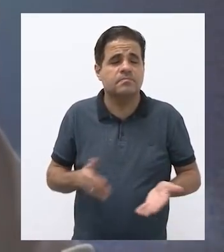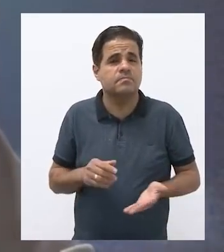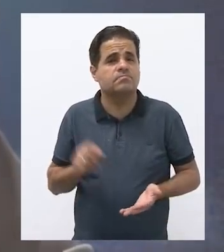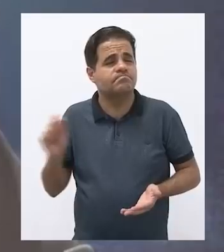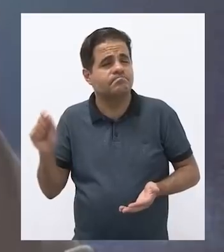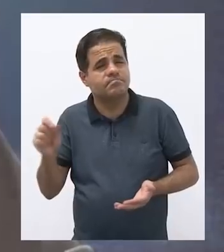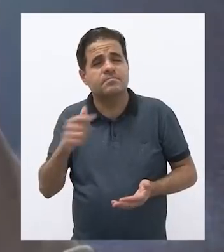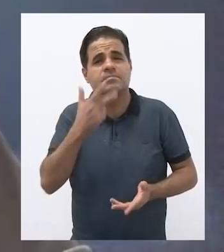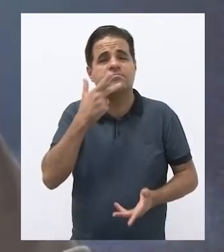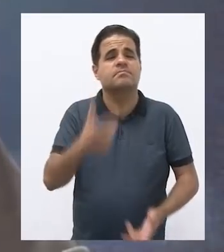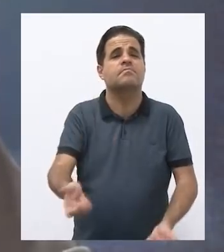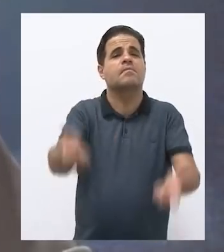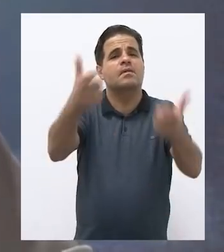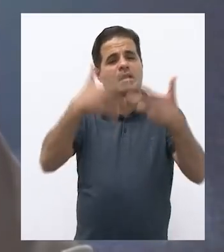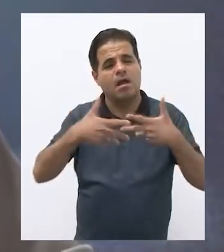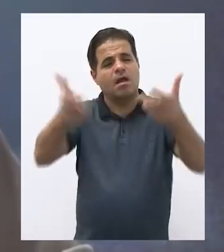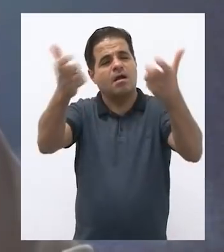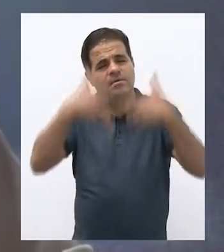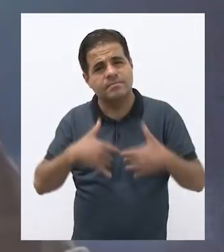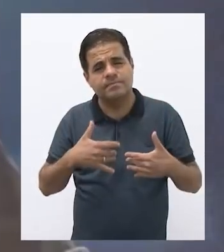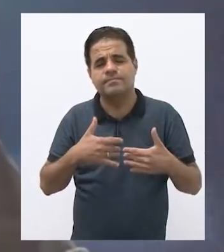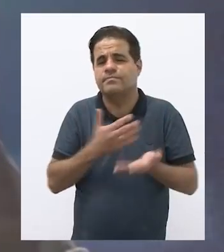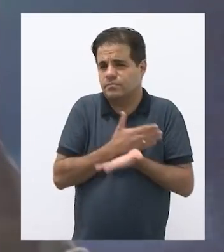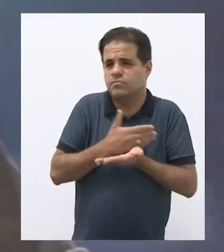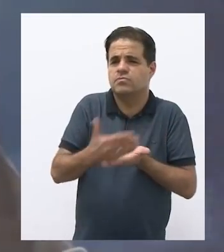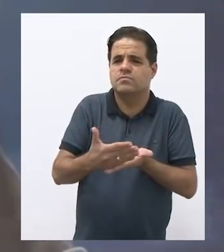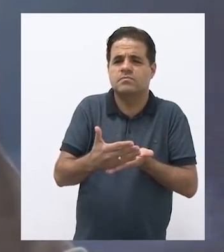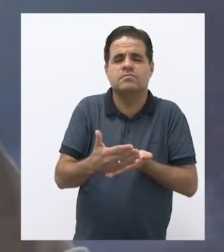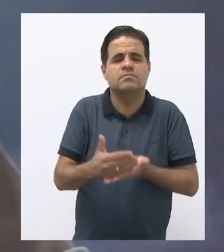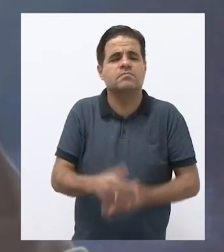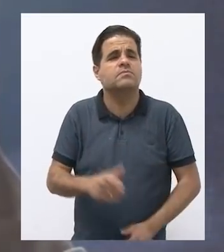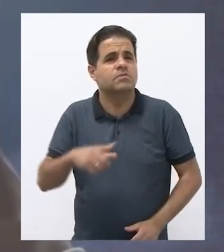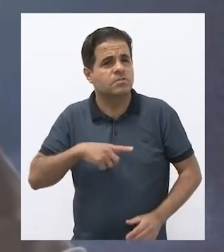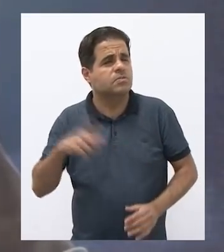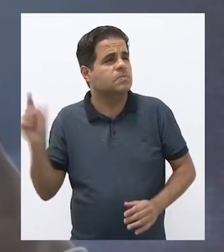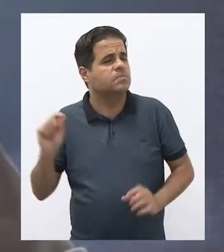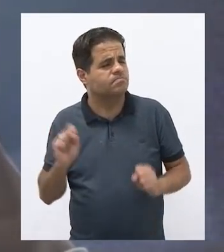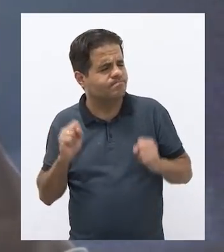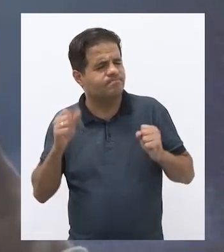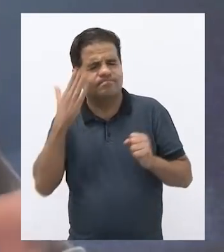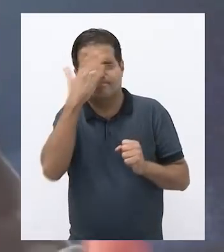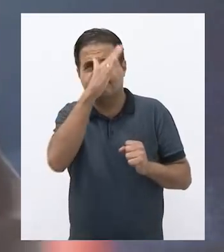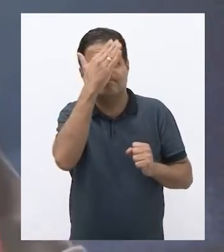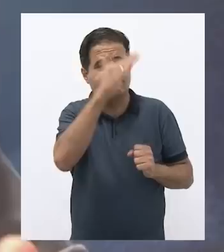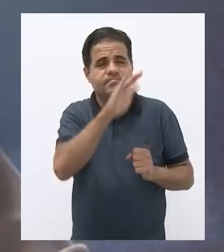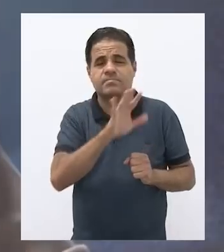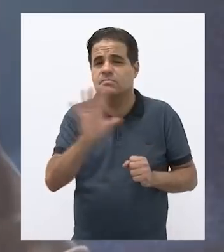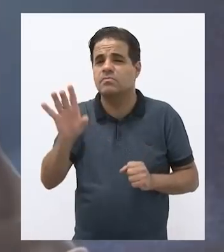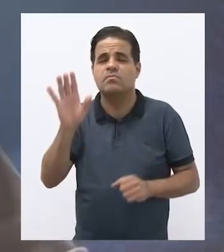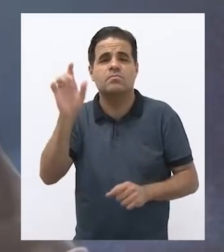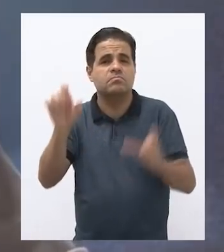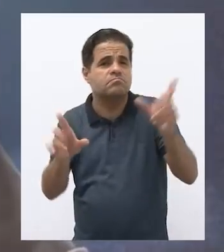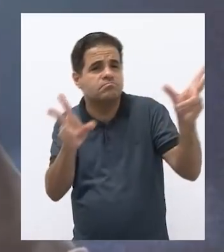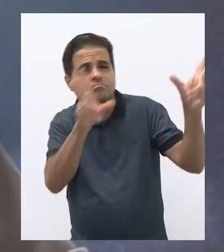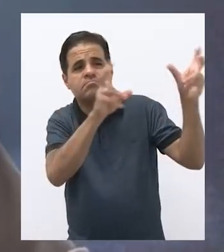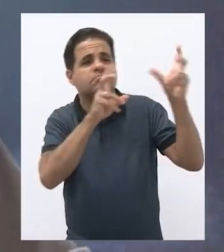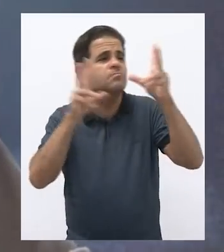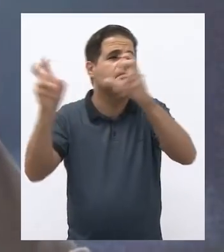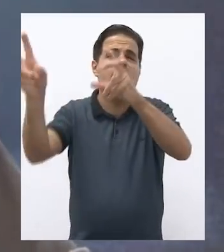eles alegam para mim é o seguinte: Aros, no começo, havia um entendimento, que, sob certa